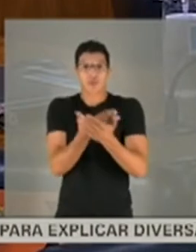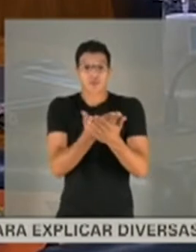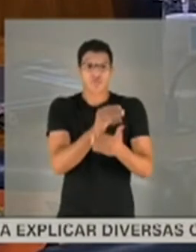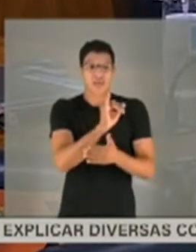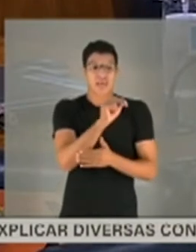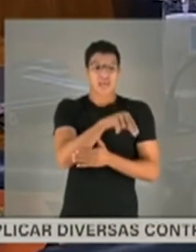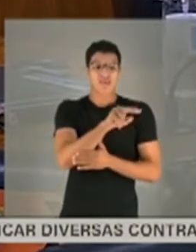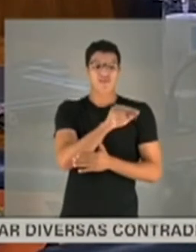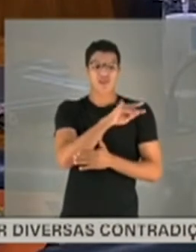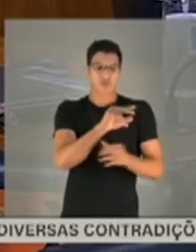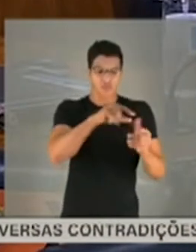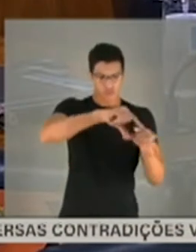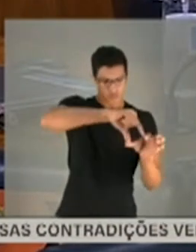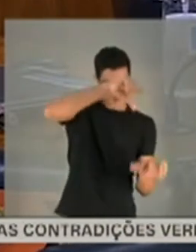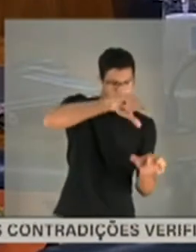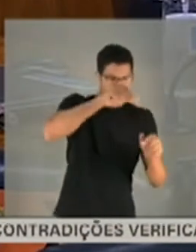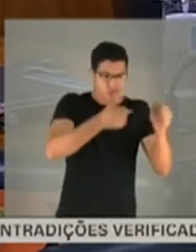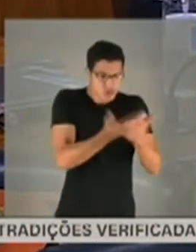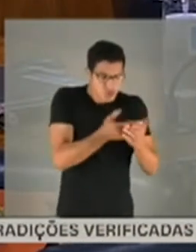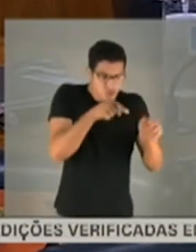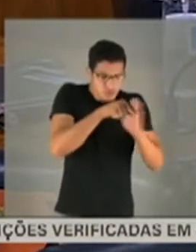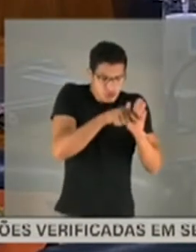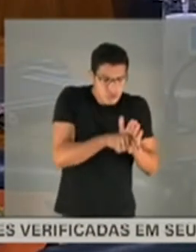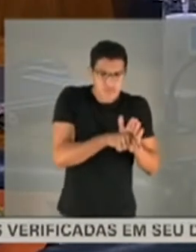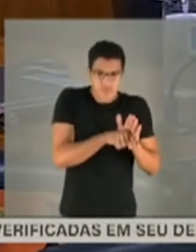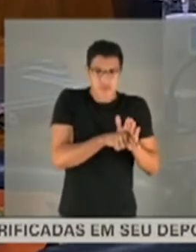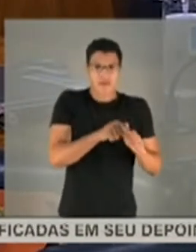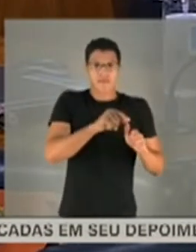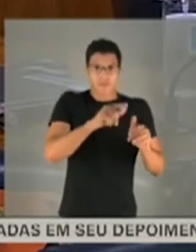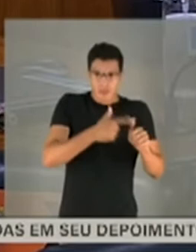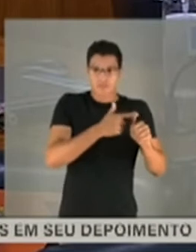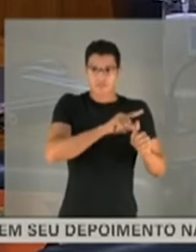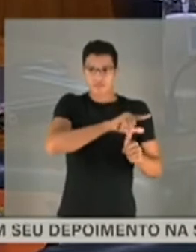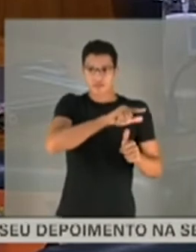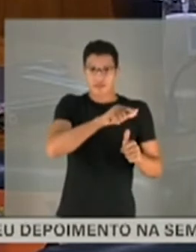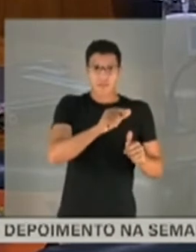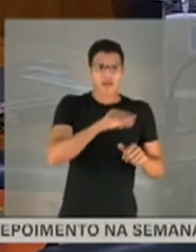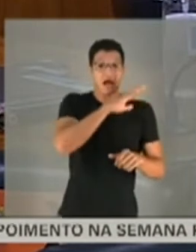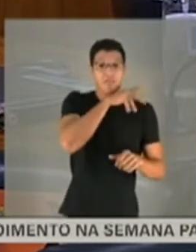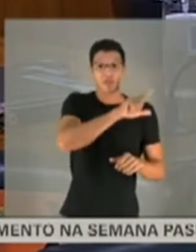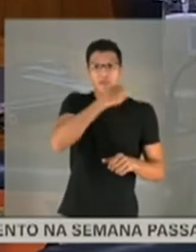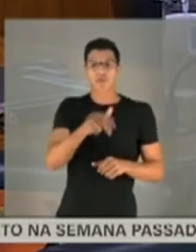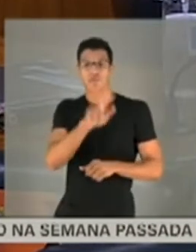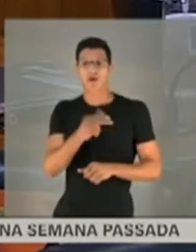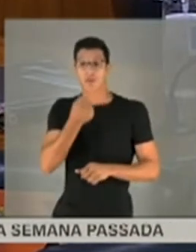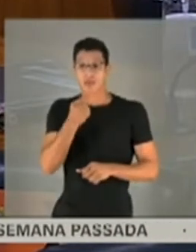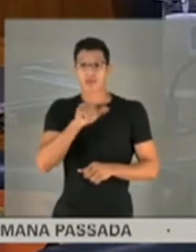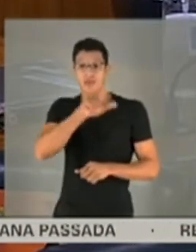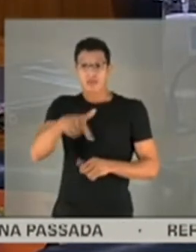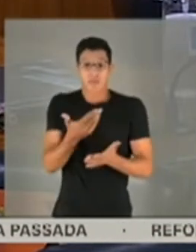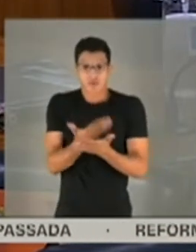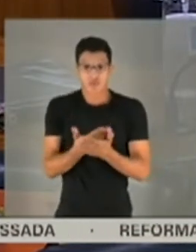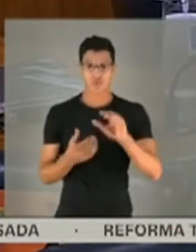vitro. Estudo pré-clínico é feito nos animais, para depois se usar a medicação. E depois os